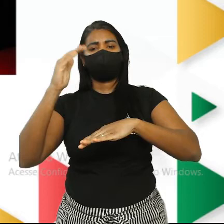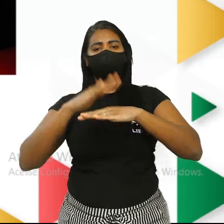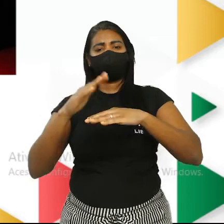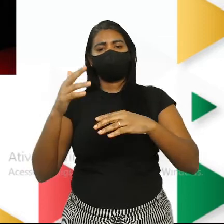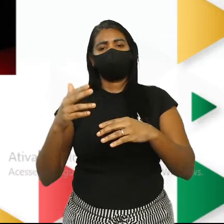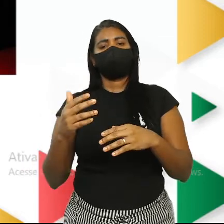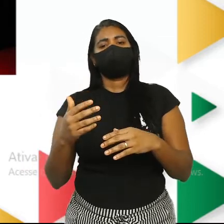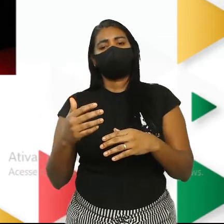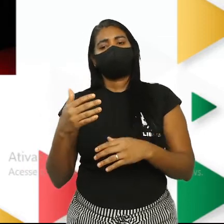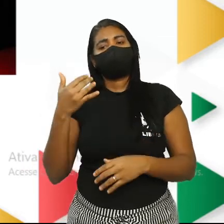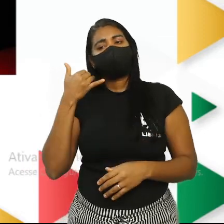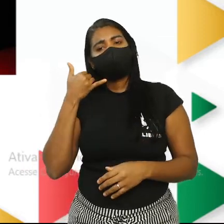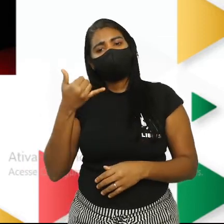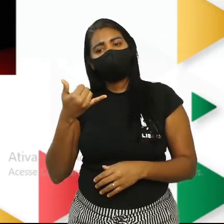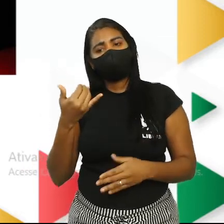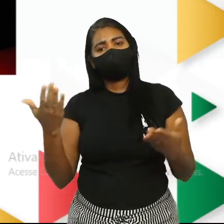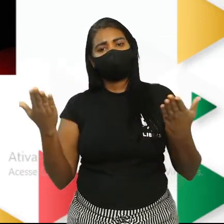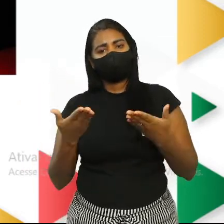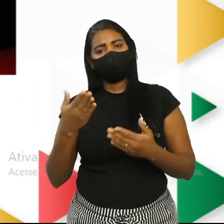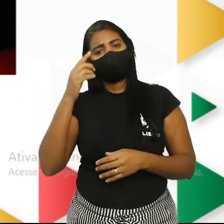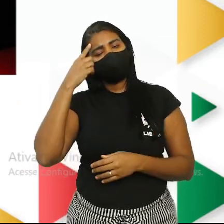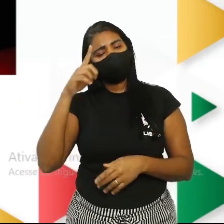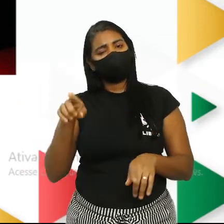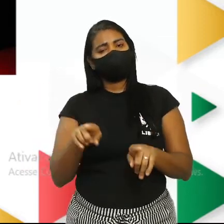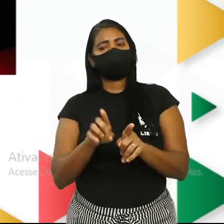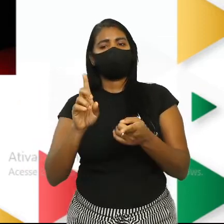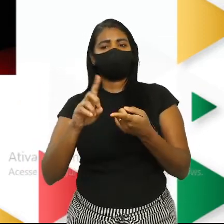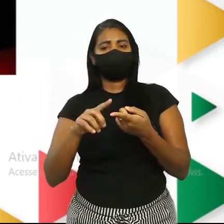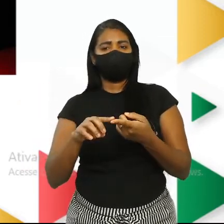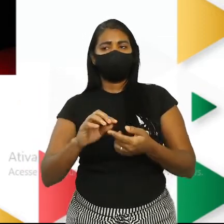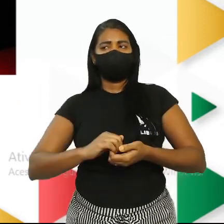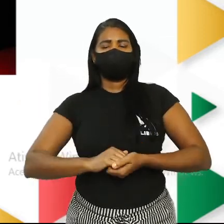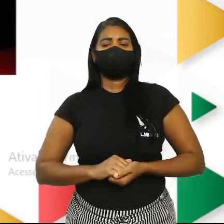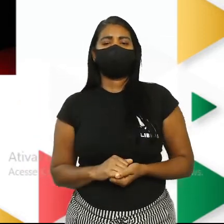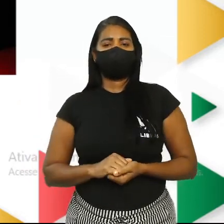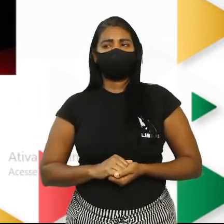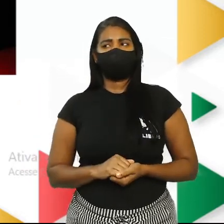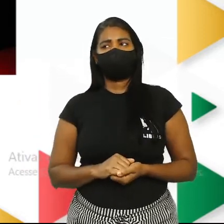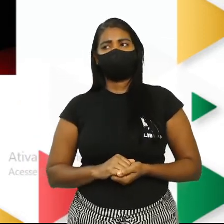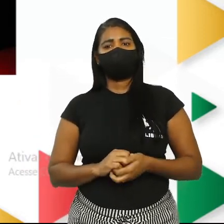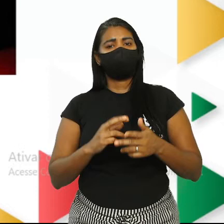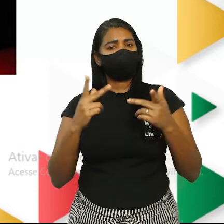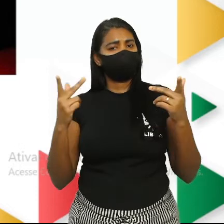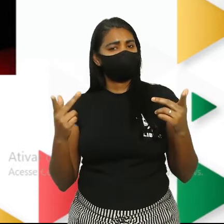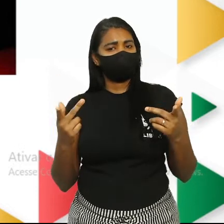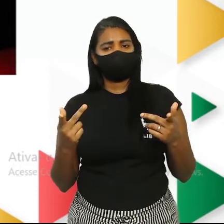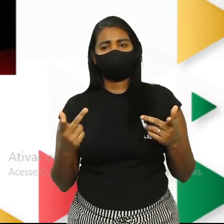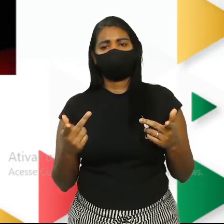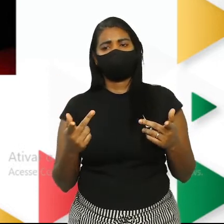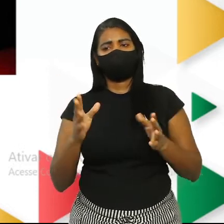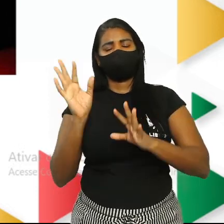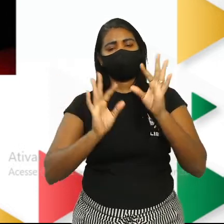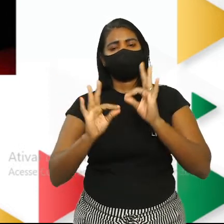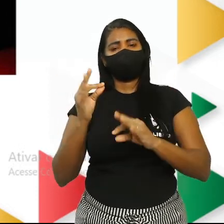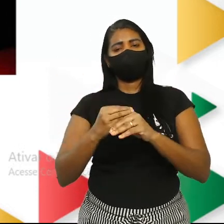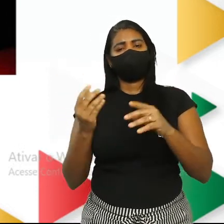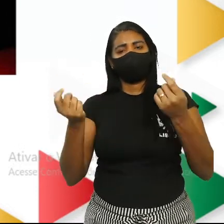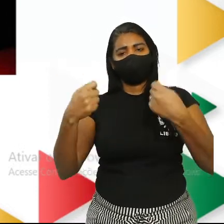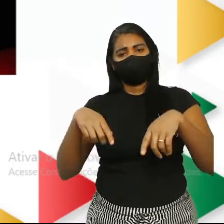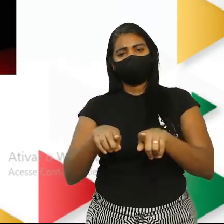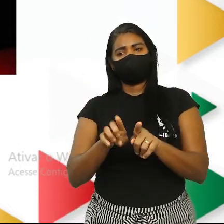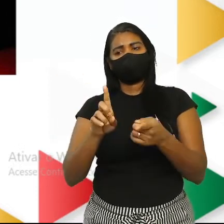no recurso do celular, que hoje em dia tem mega recursos, né? Do seu celular mesmo deve ter milhões de coisas, né? Produzir milhões de